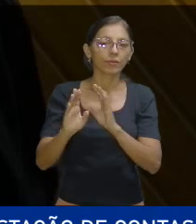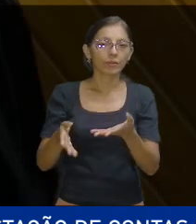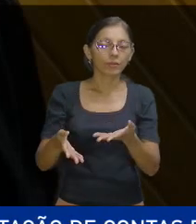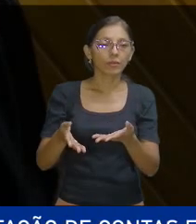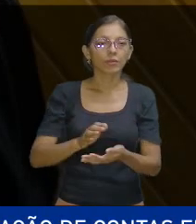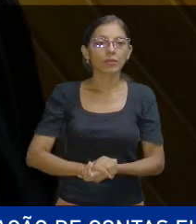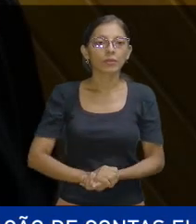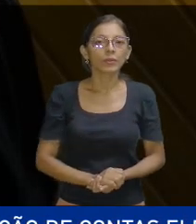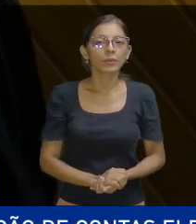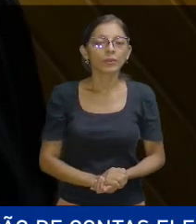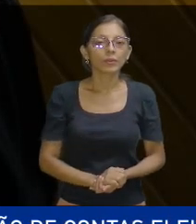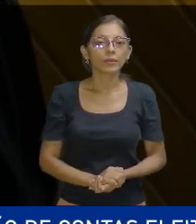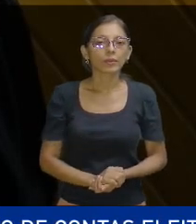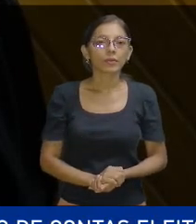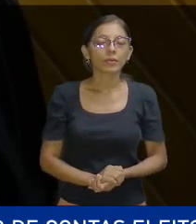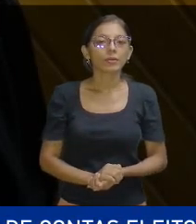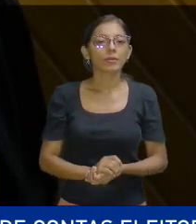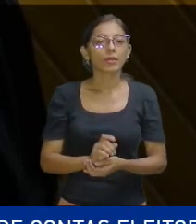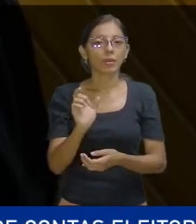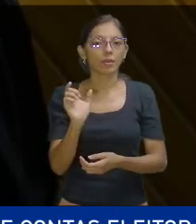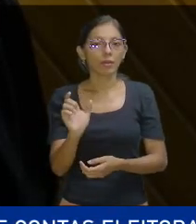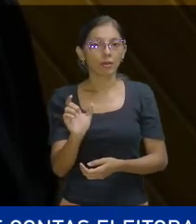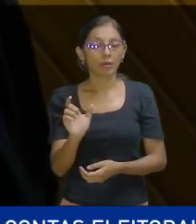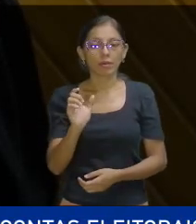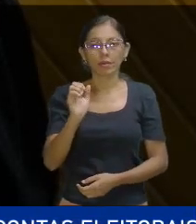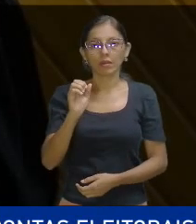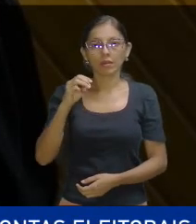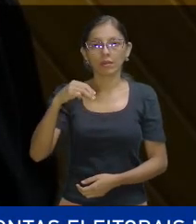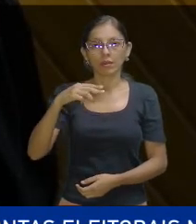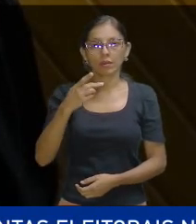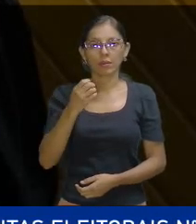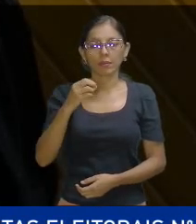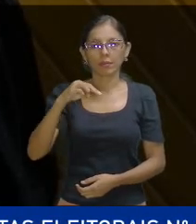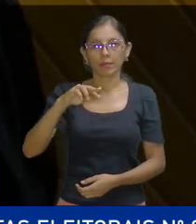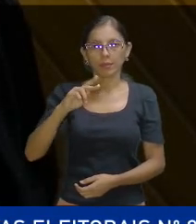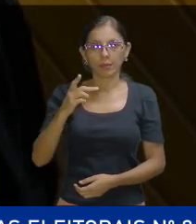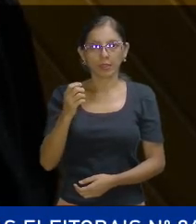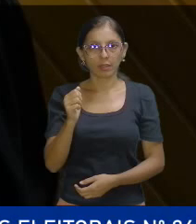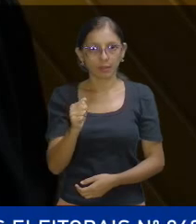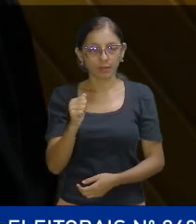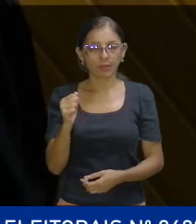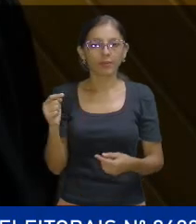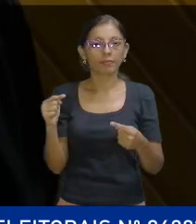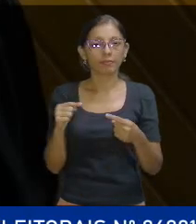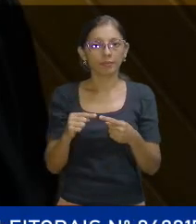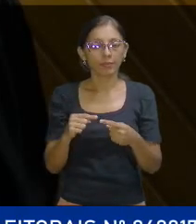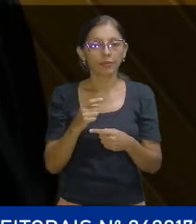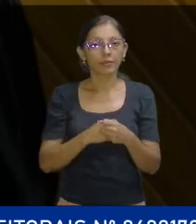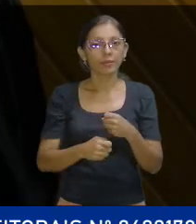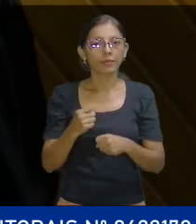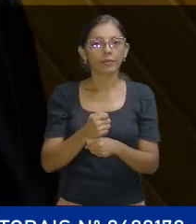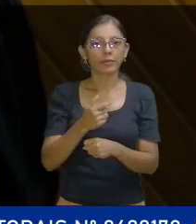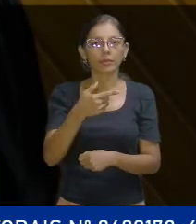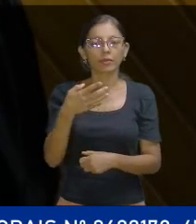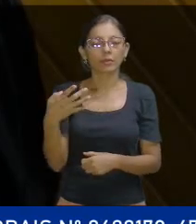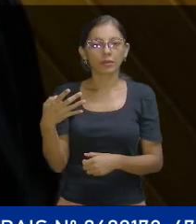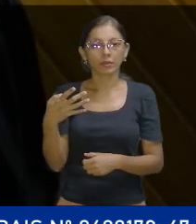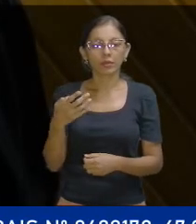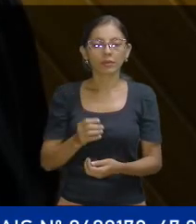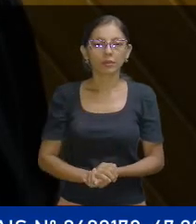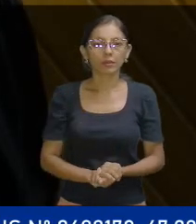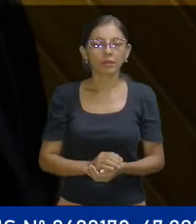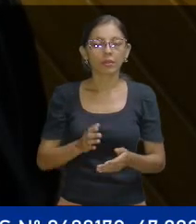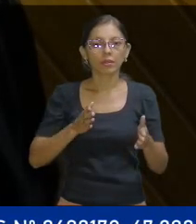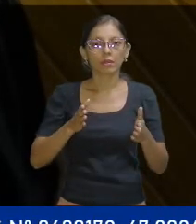forma expressa a menção à palavra campanha e ao termo eleições 2024, com referência ao período de 26 de